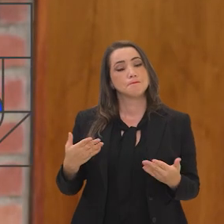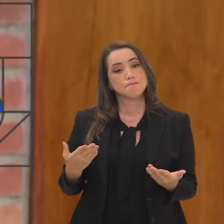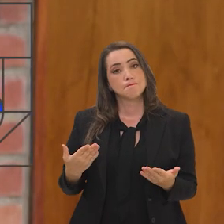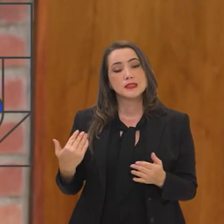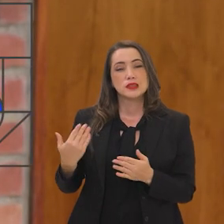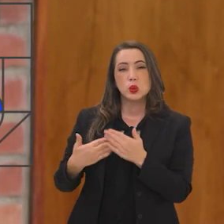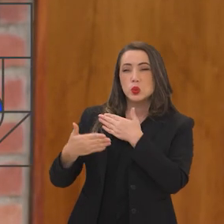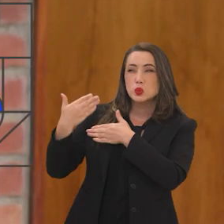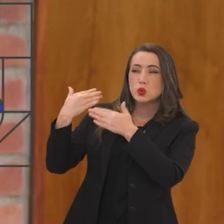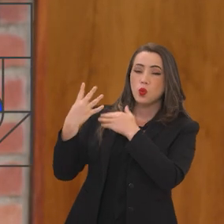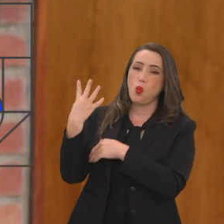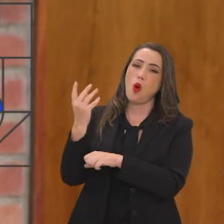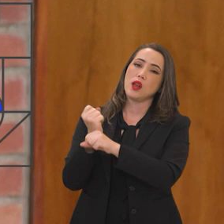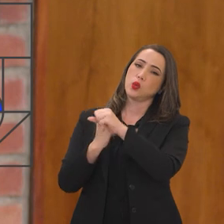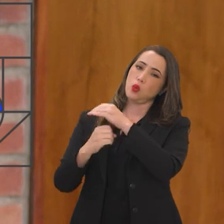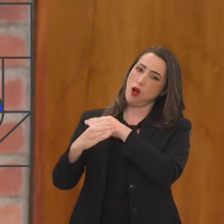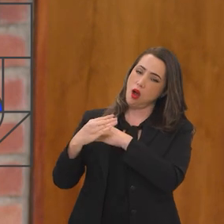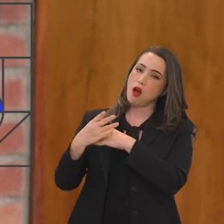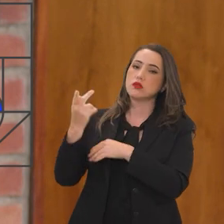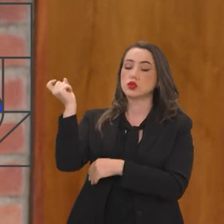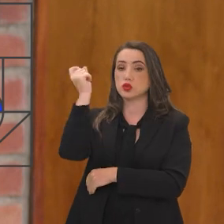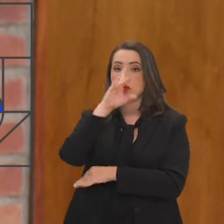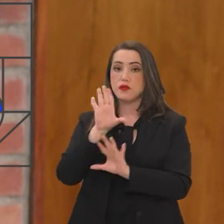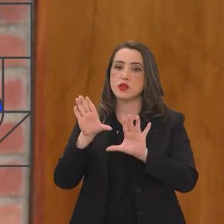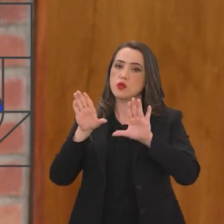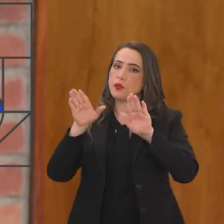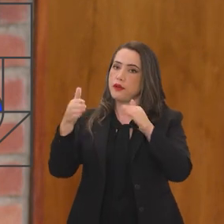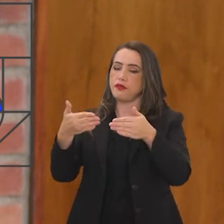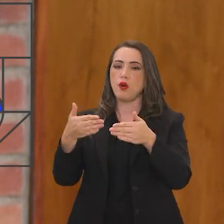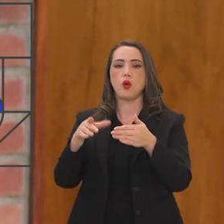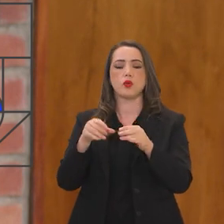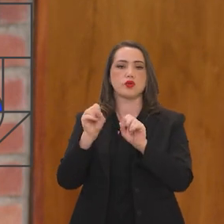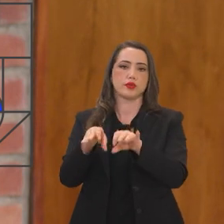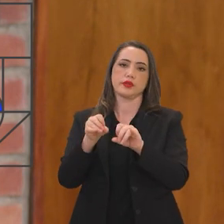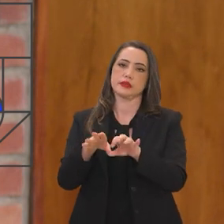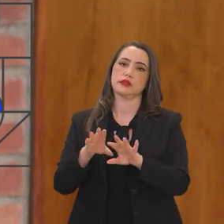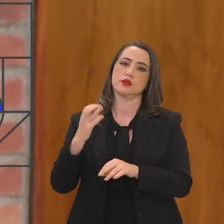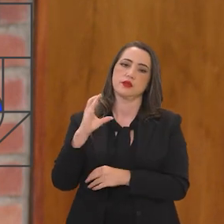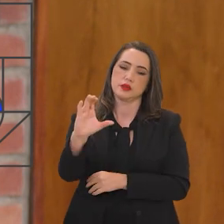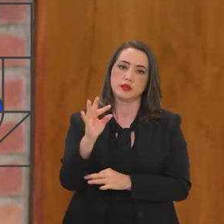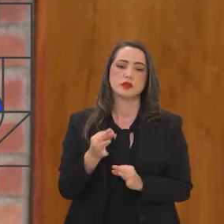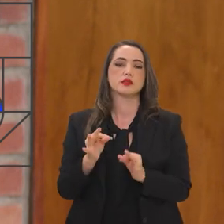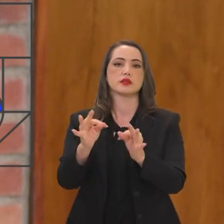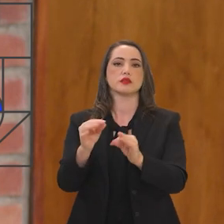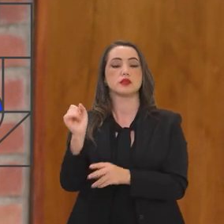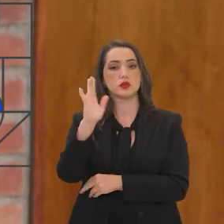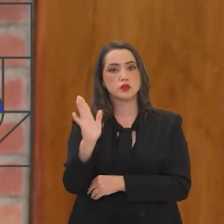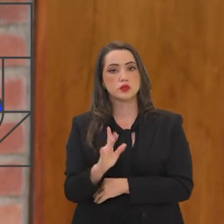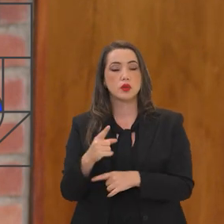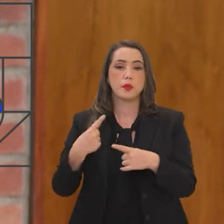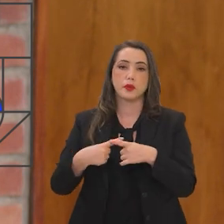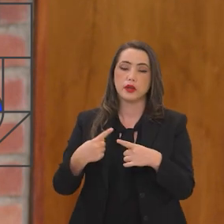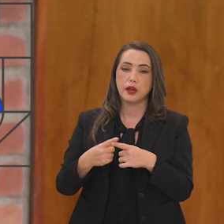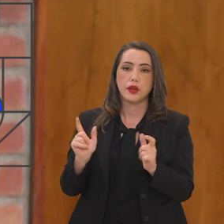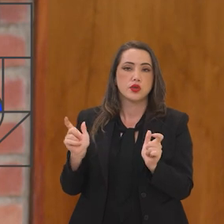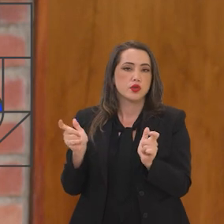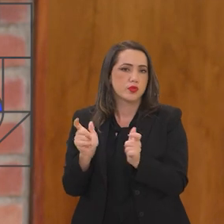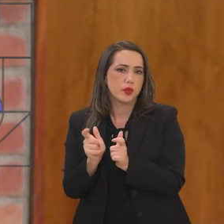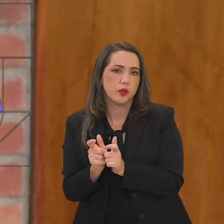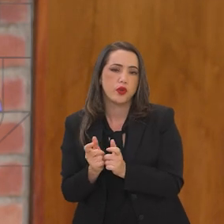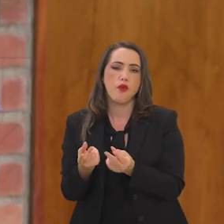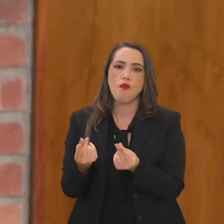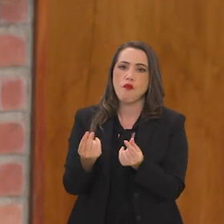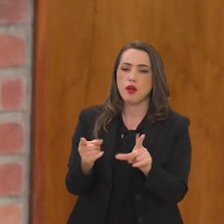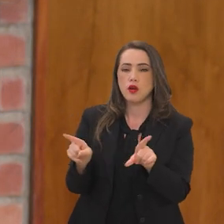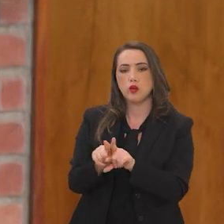eles foram particularmente difíceis para área de educação ciência e tecnologia no Brasil difíceis em função da redução dos investimentos